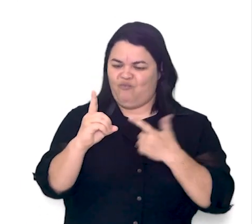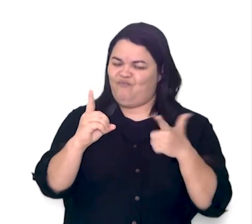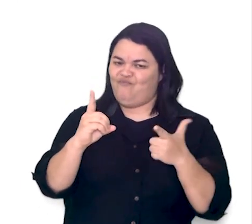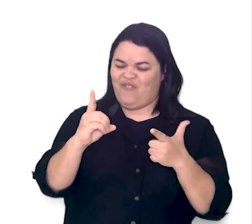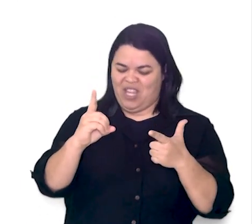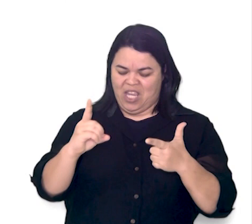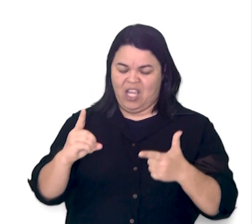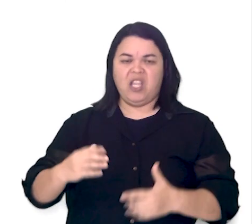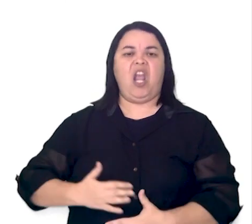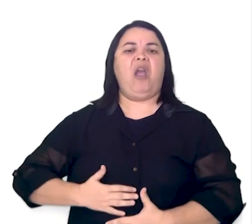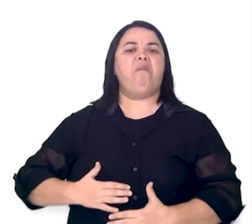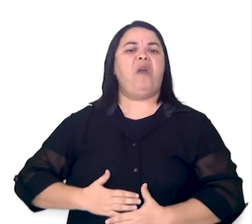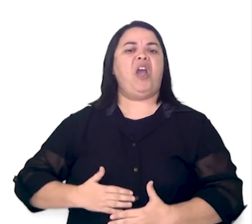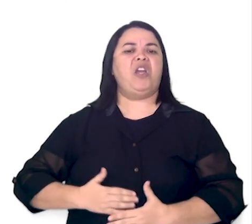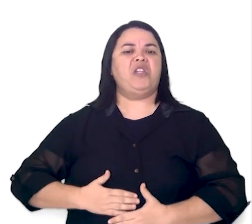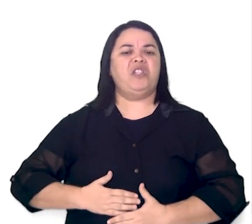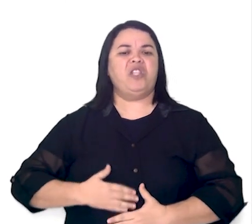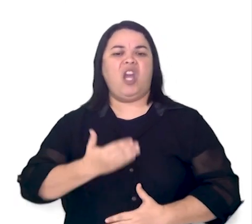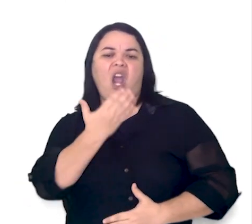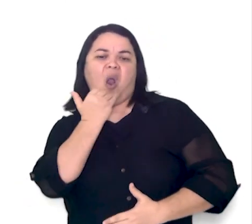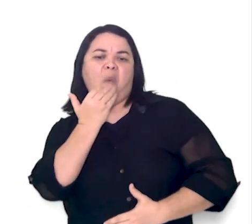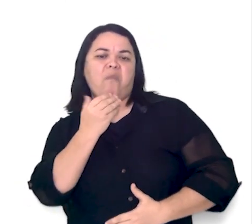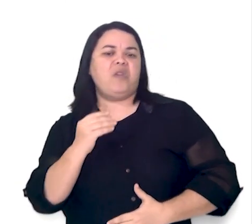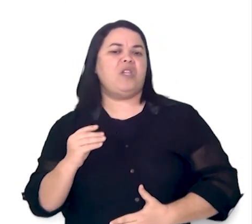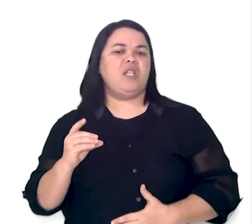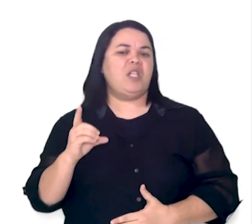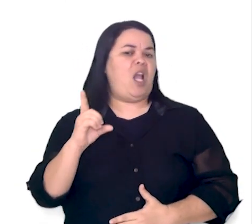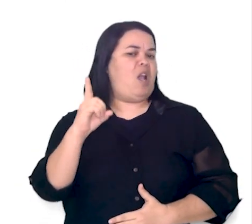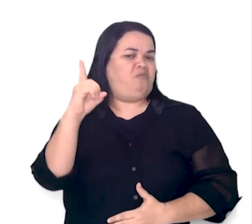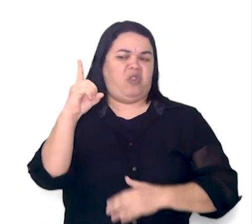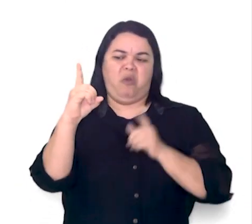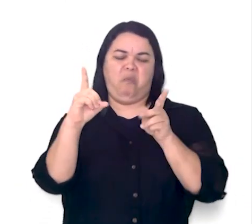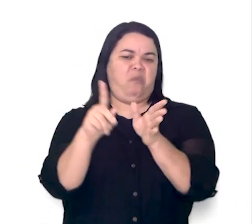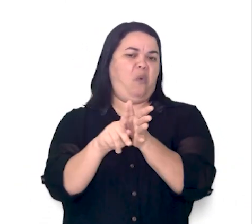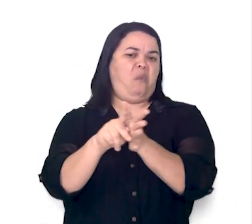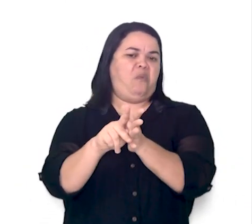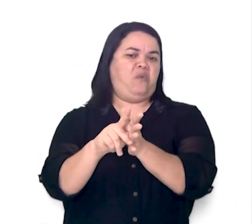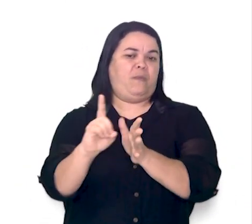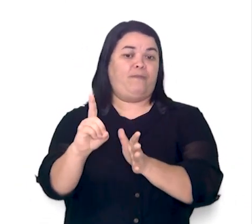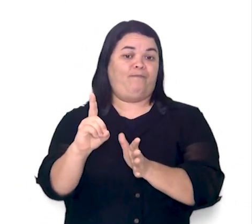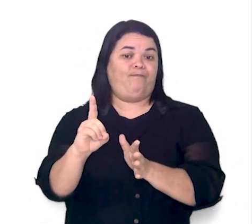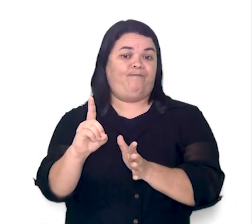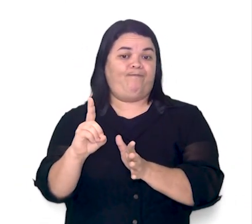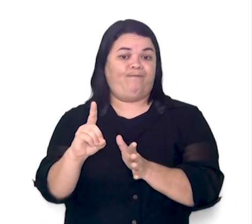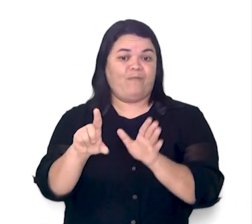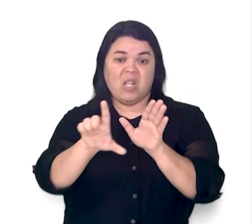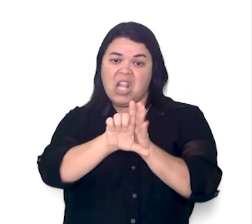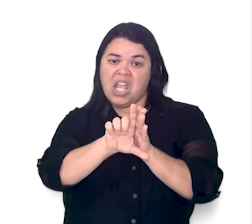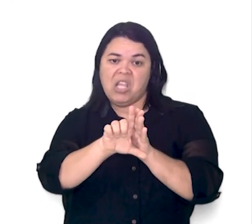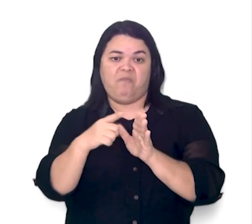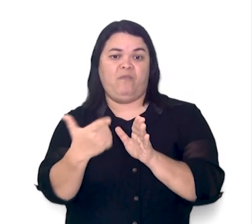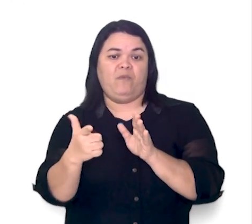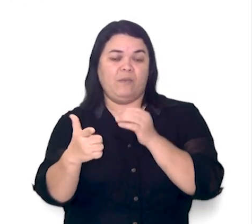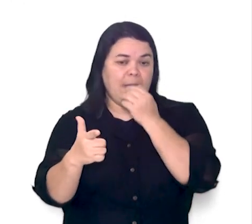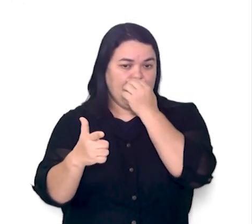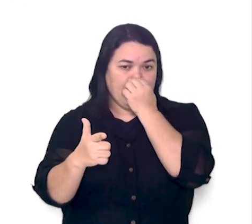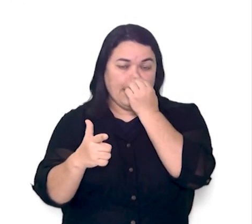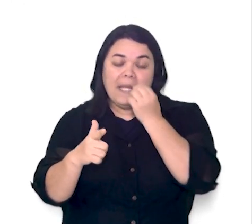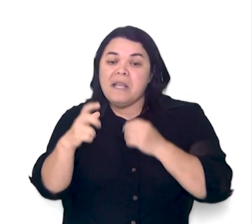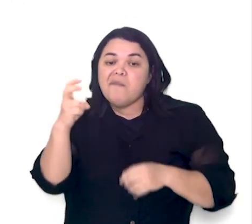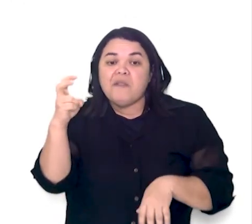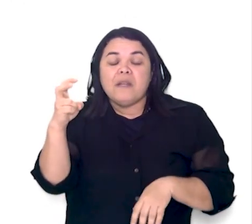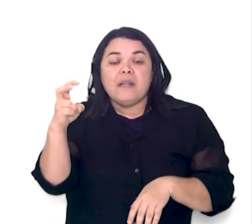seu ventre, sua lei é o seu rei. São seu apetite e gosto. Parecem